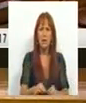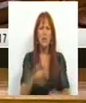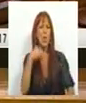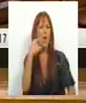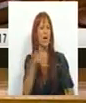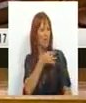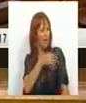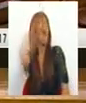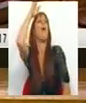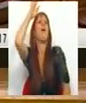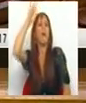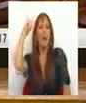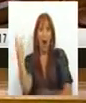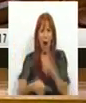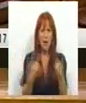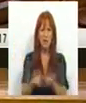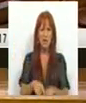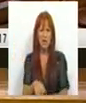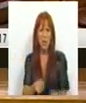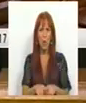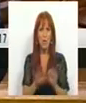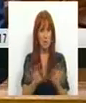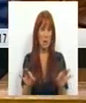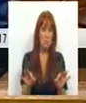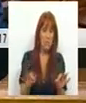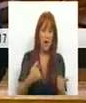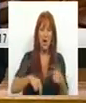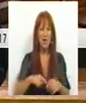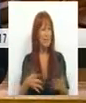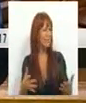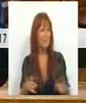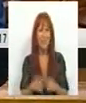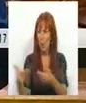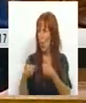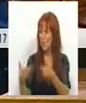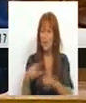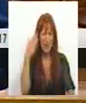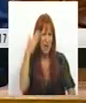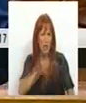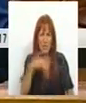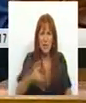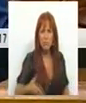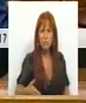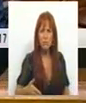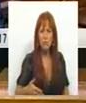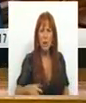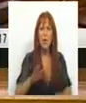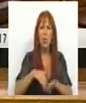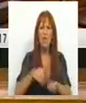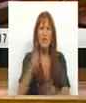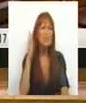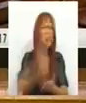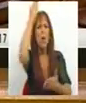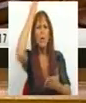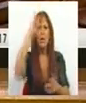ar displicente, às vezes até com um ar sério, e nós seríamos convidados a julgar, Sr. Presidente, que o fazem